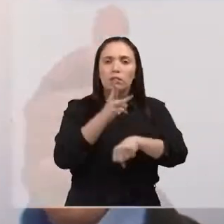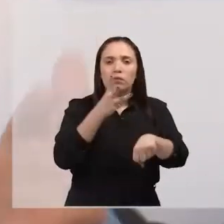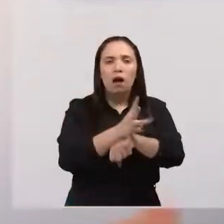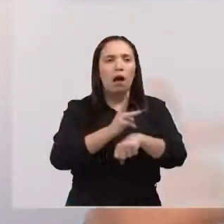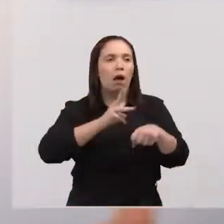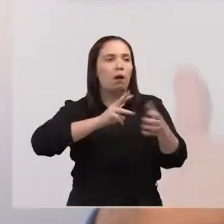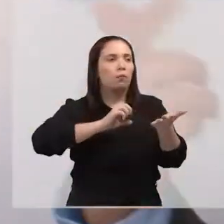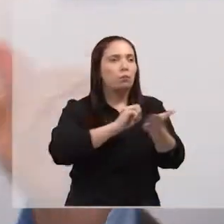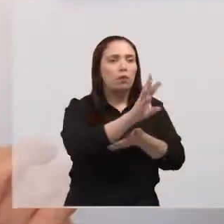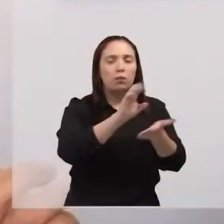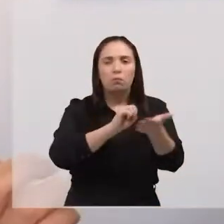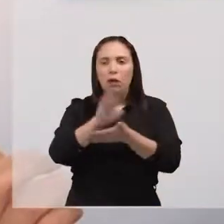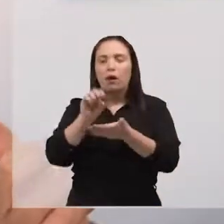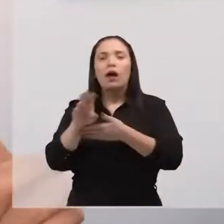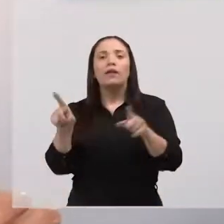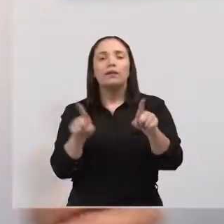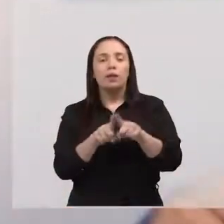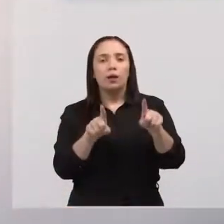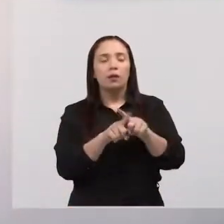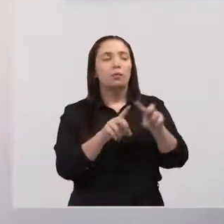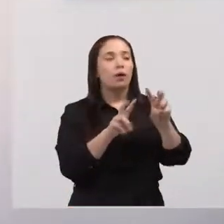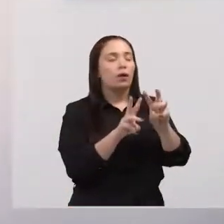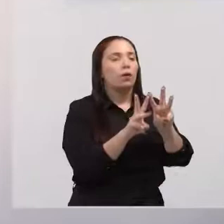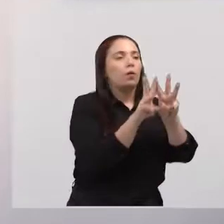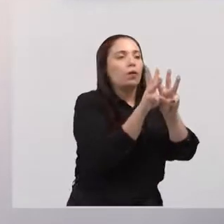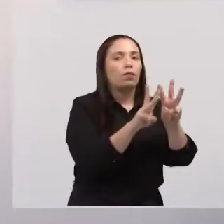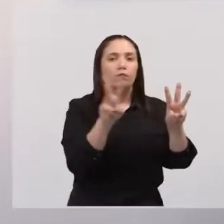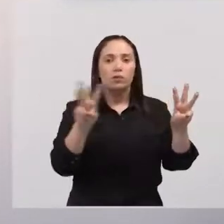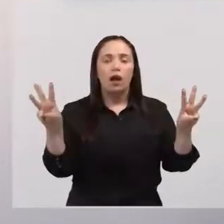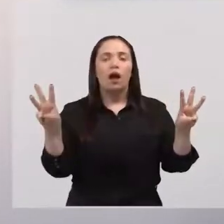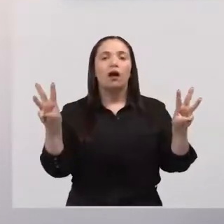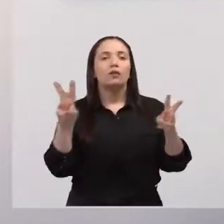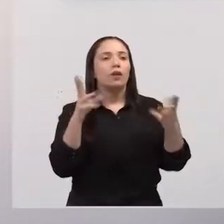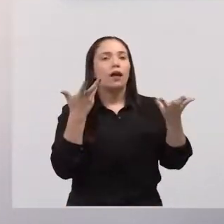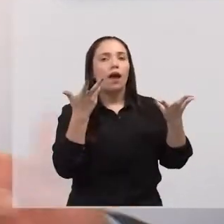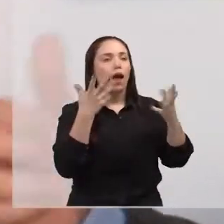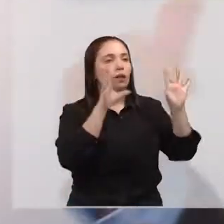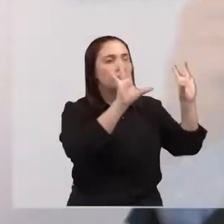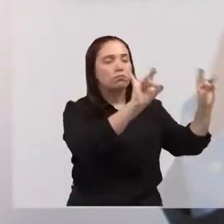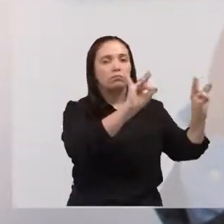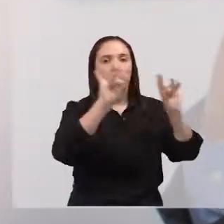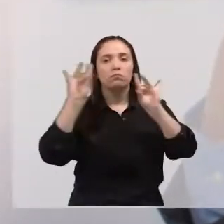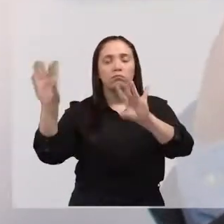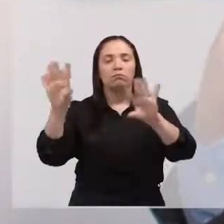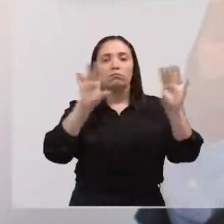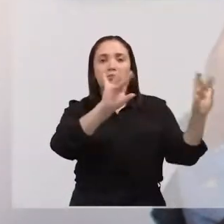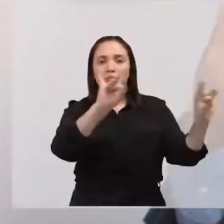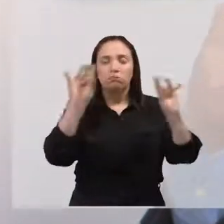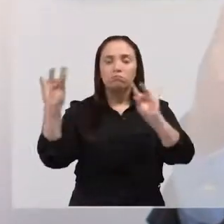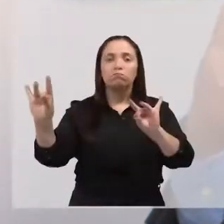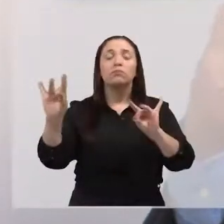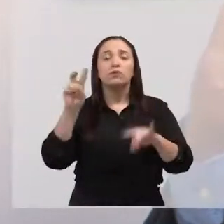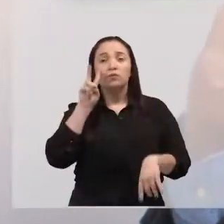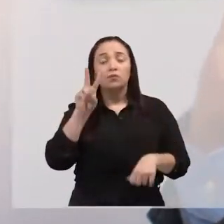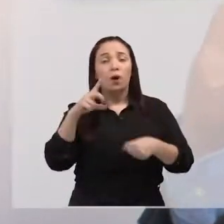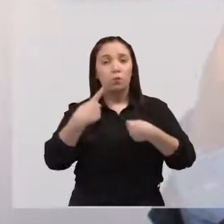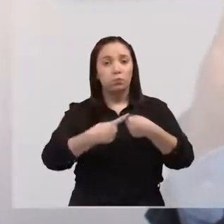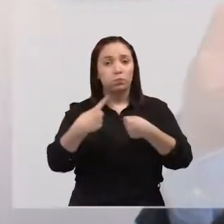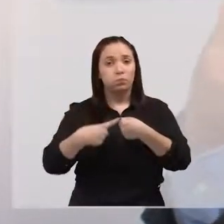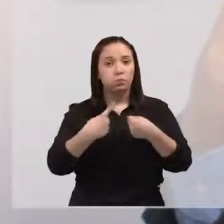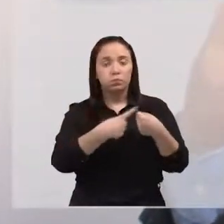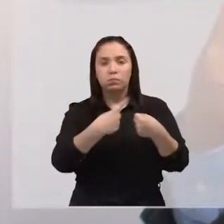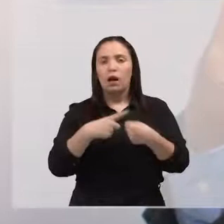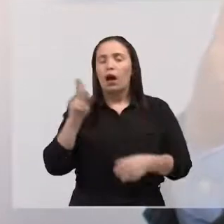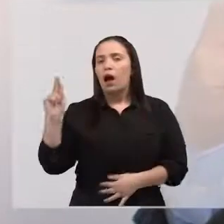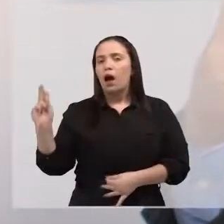outros blogs replicam, na intenção de prejudicar, mesmo. Nós estamos assistindo muito isso no interior do Ceará.